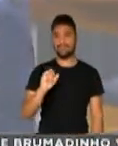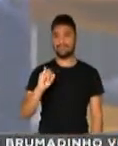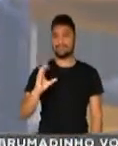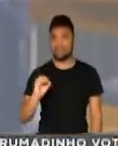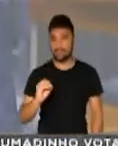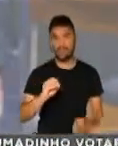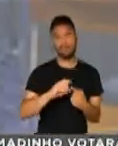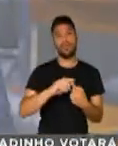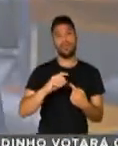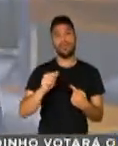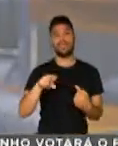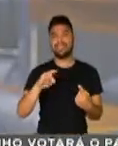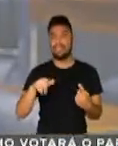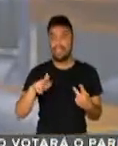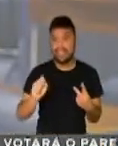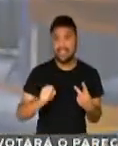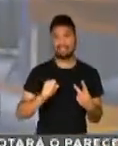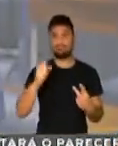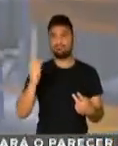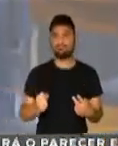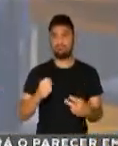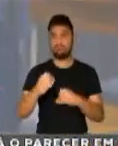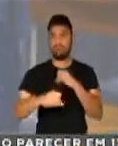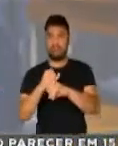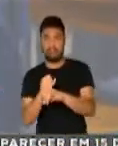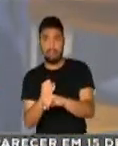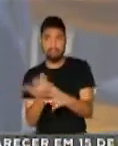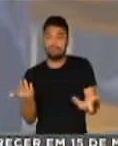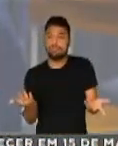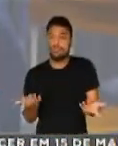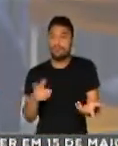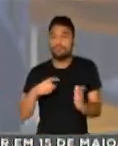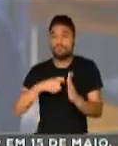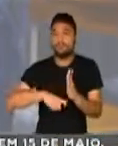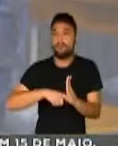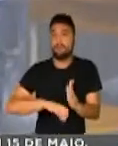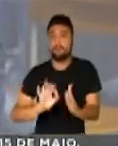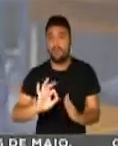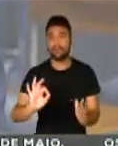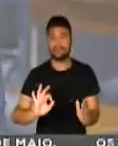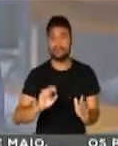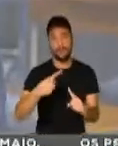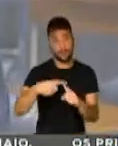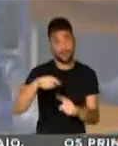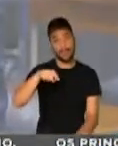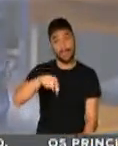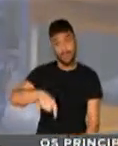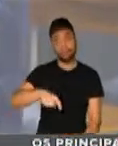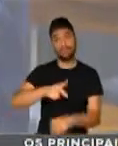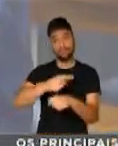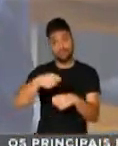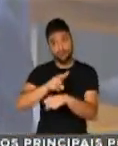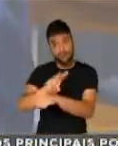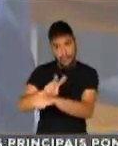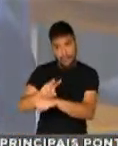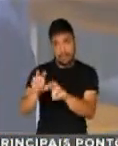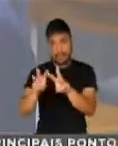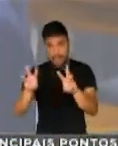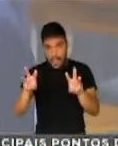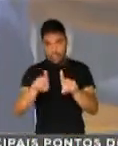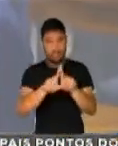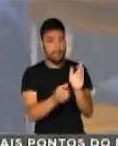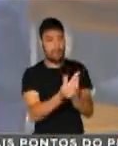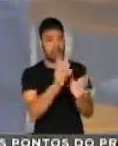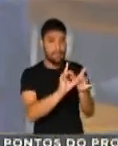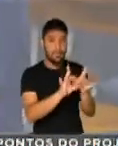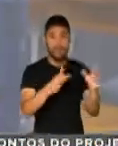bingos, caça-níqueis. Então cabe a essa casa regulamentar o mais rápido possível para que essas receitas e essa fiscalização